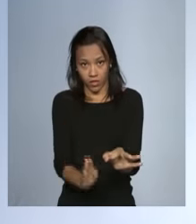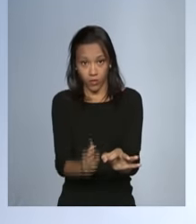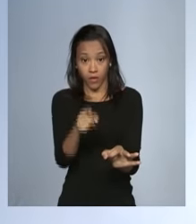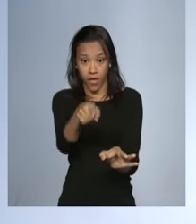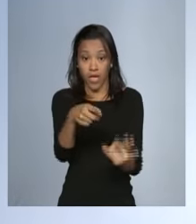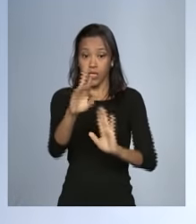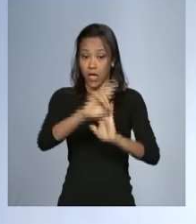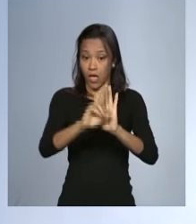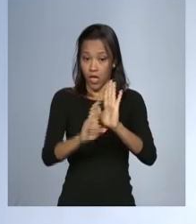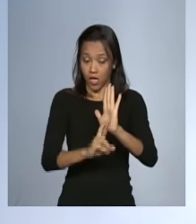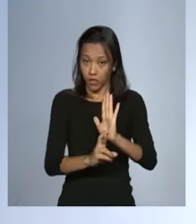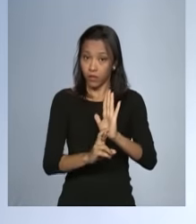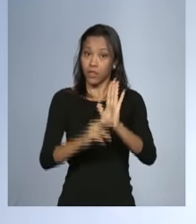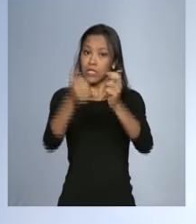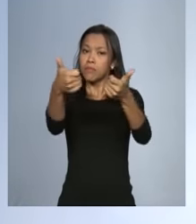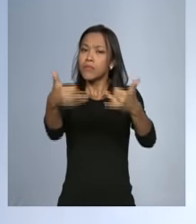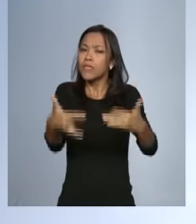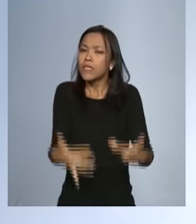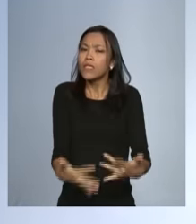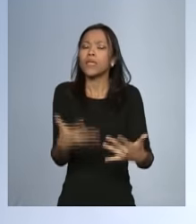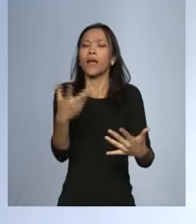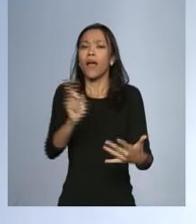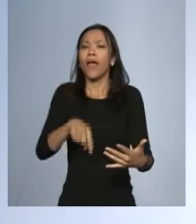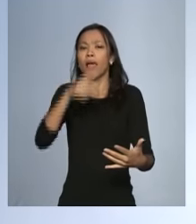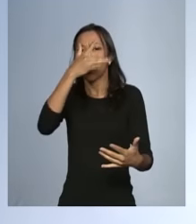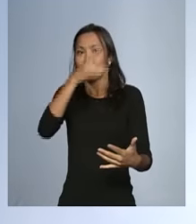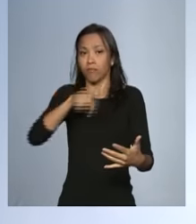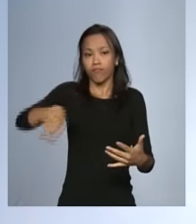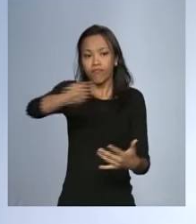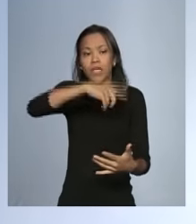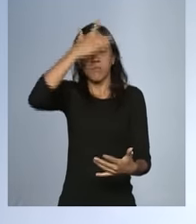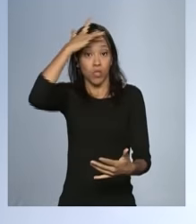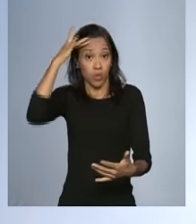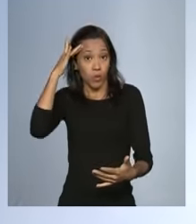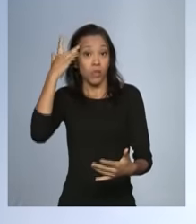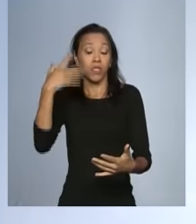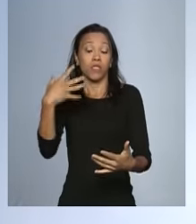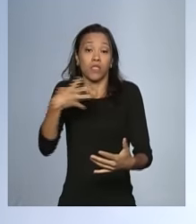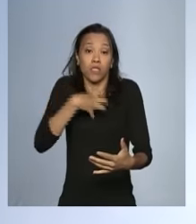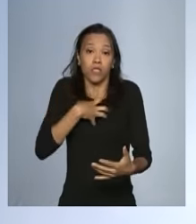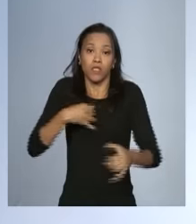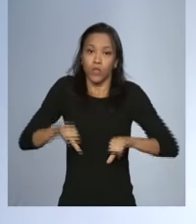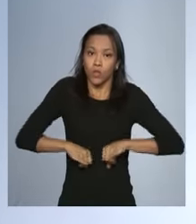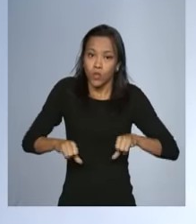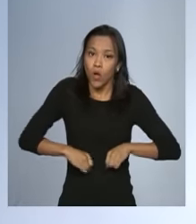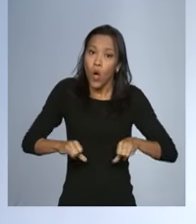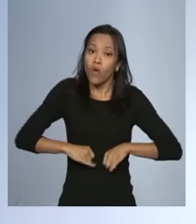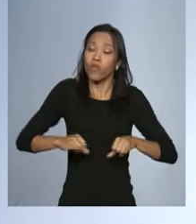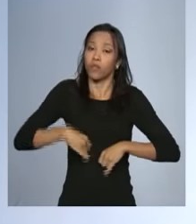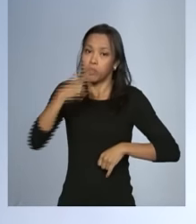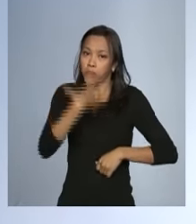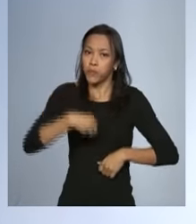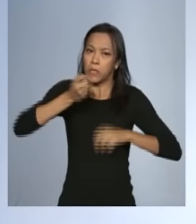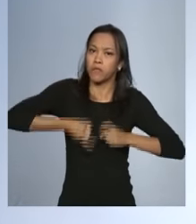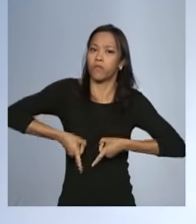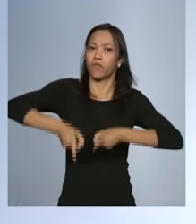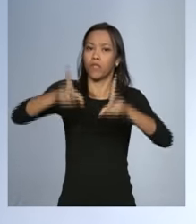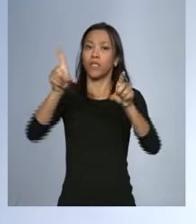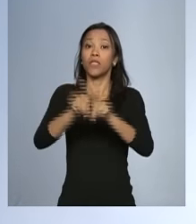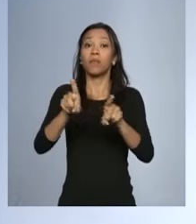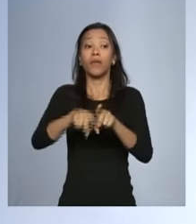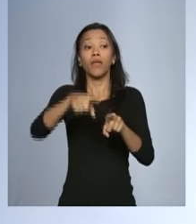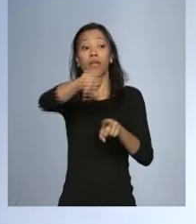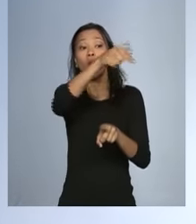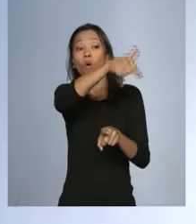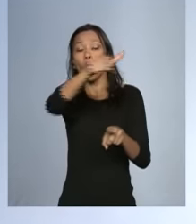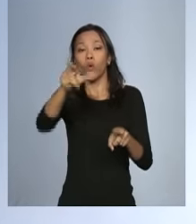o relatório contém de informações são sobre as vítimas sobre os traficantes sobre os crimes com e sobre os encaminhamentos de